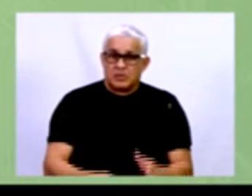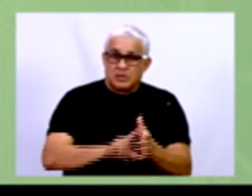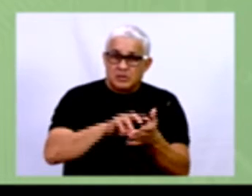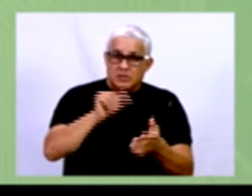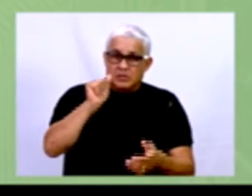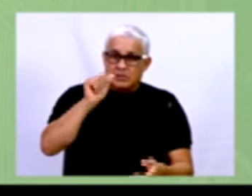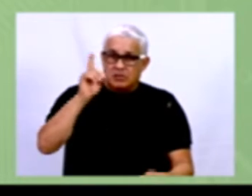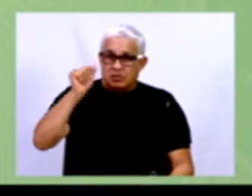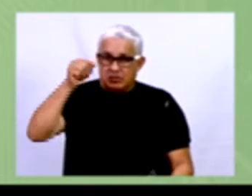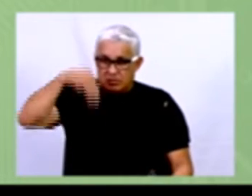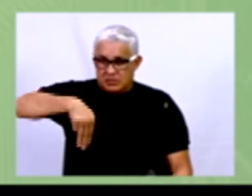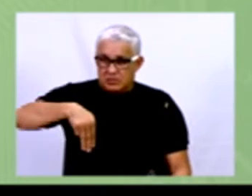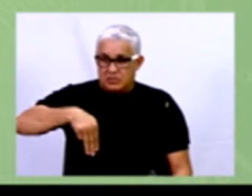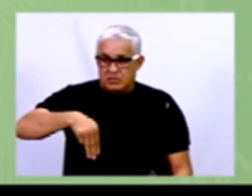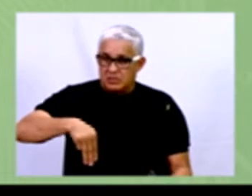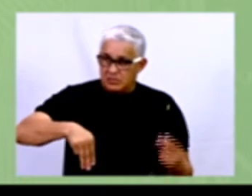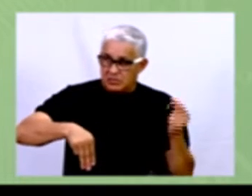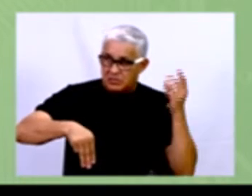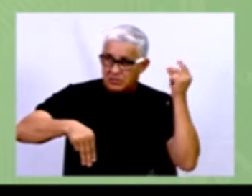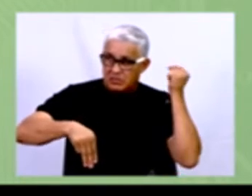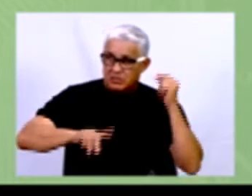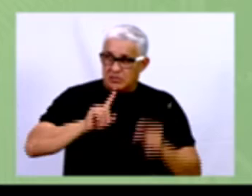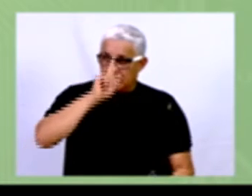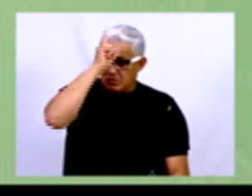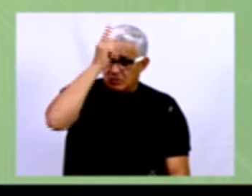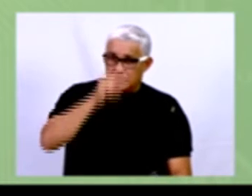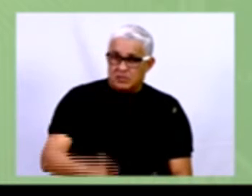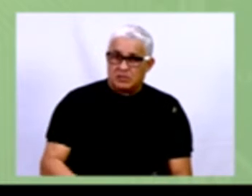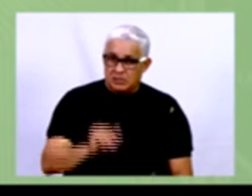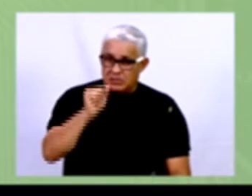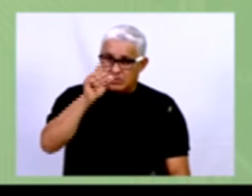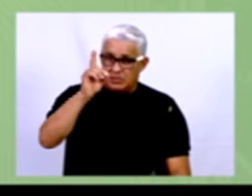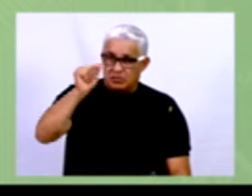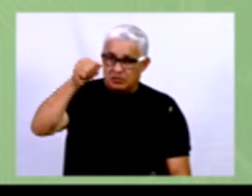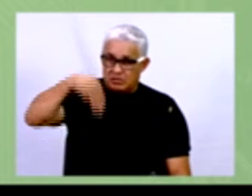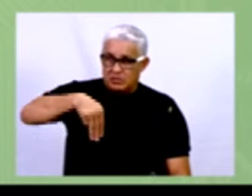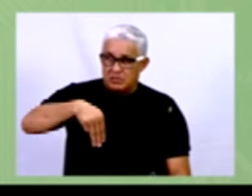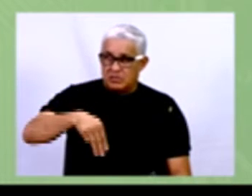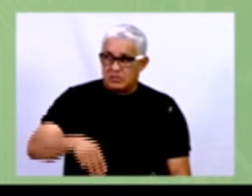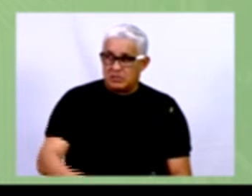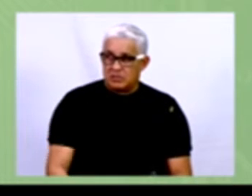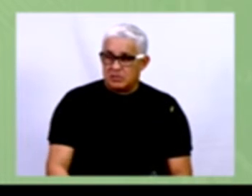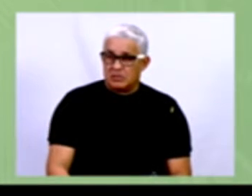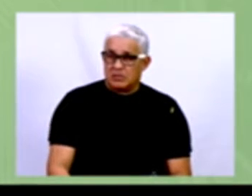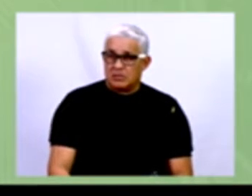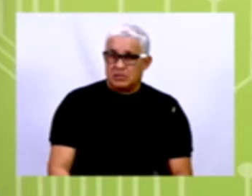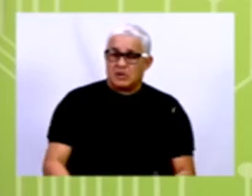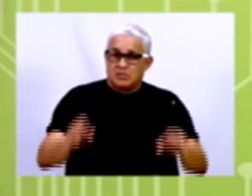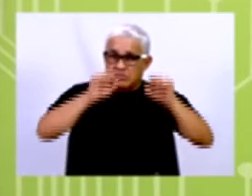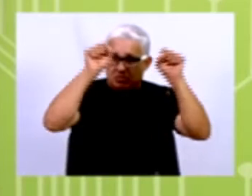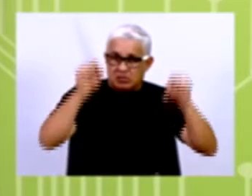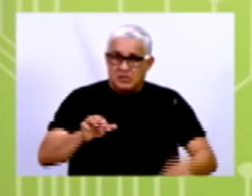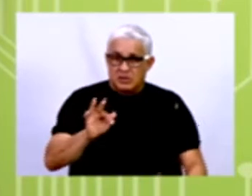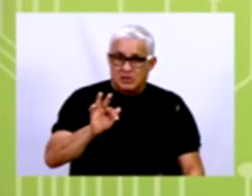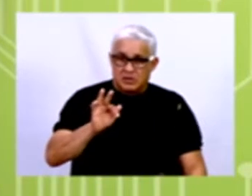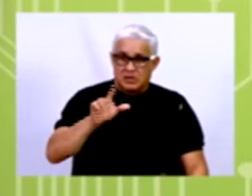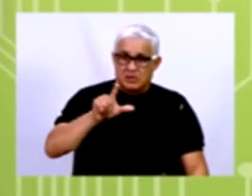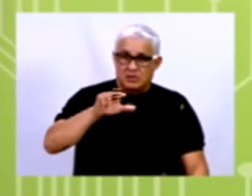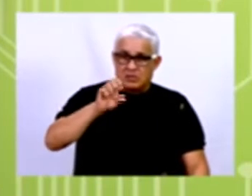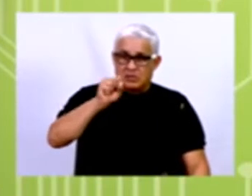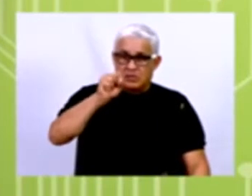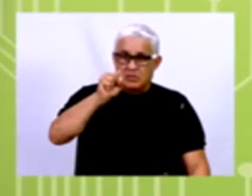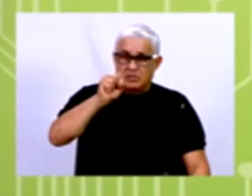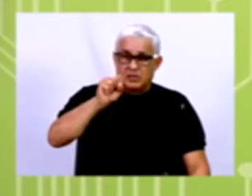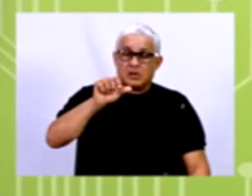Smith. A ideia, a noção de que a economia era um fluxo ou um sistema, na verdade, ela é do François